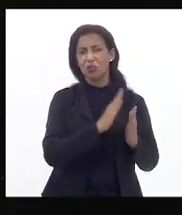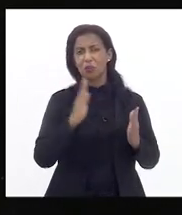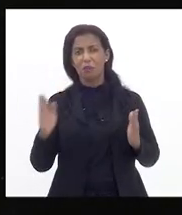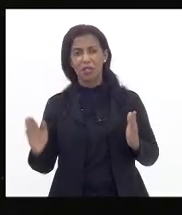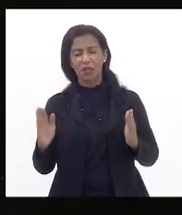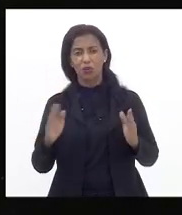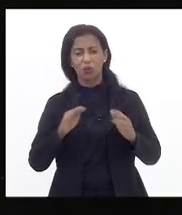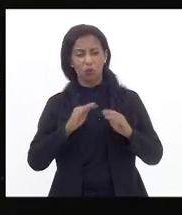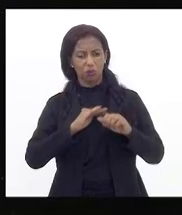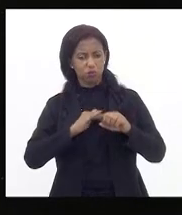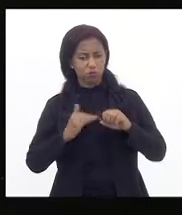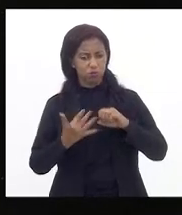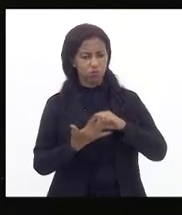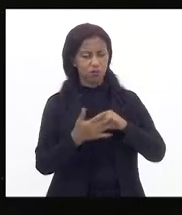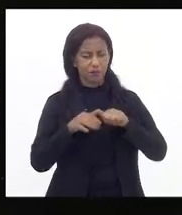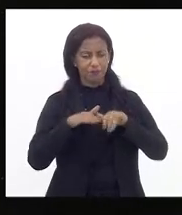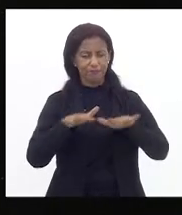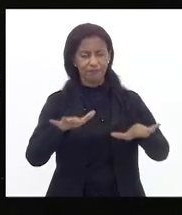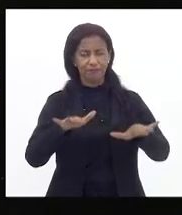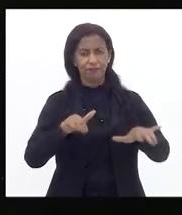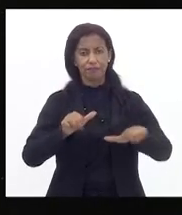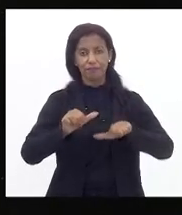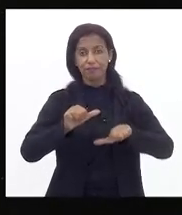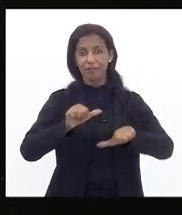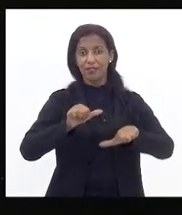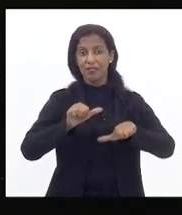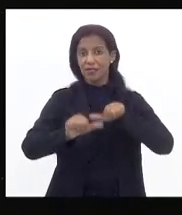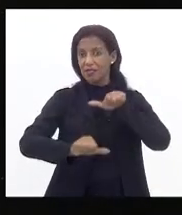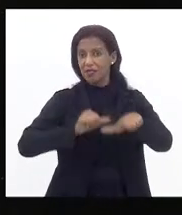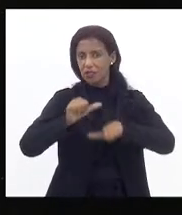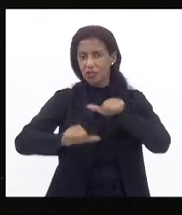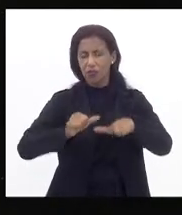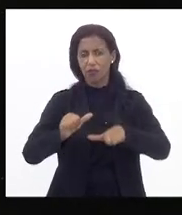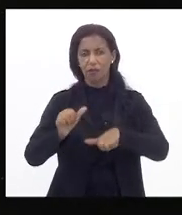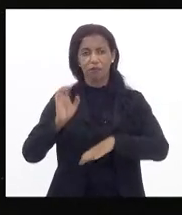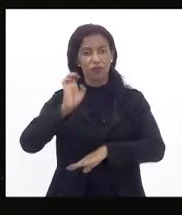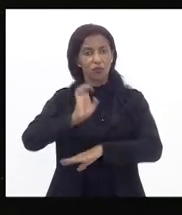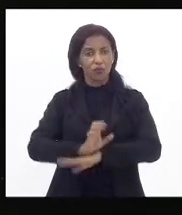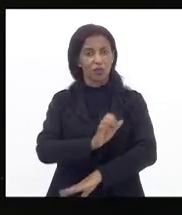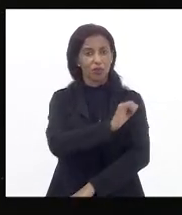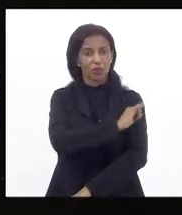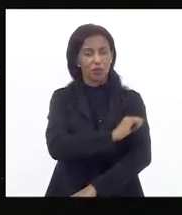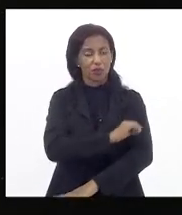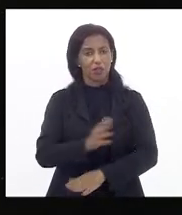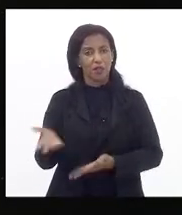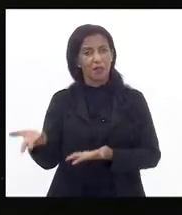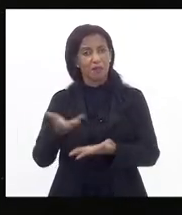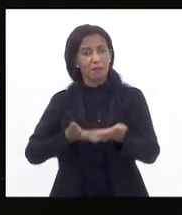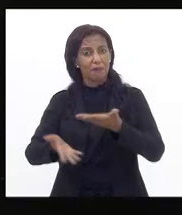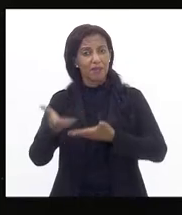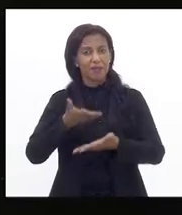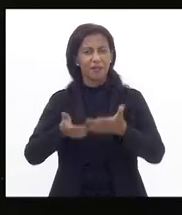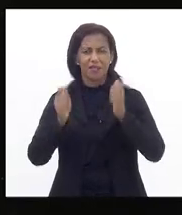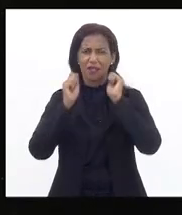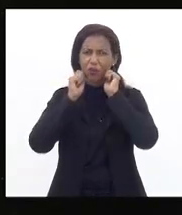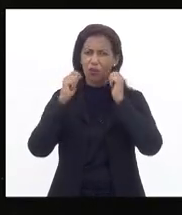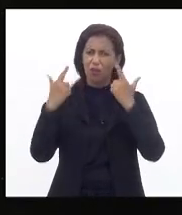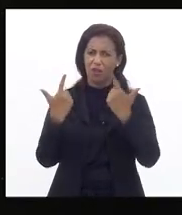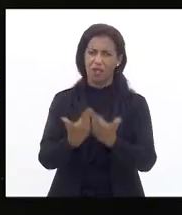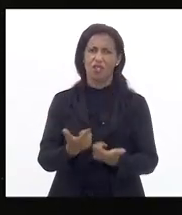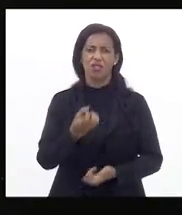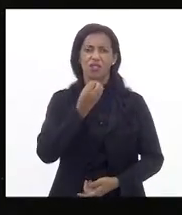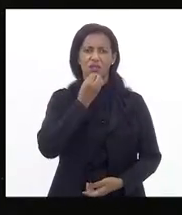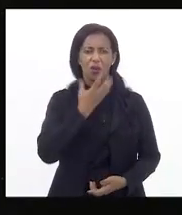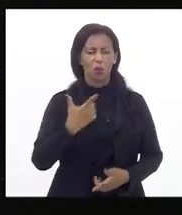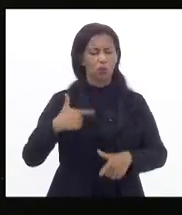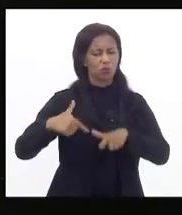pandêmico a transformar o estado do Rio de Janeiro em parceria com essa casa que tem mostrado Boa